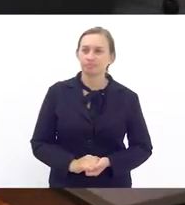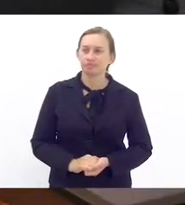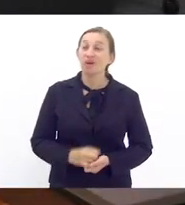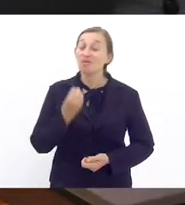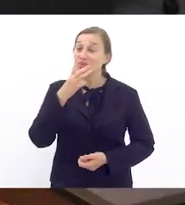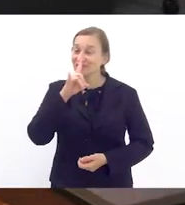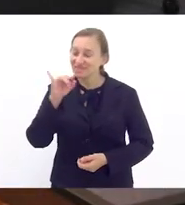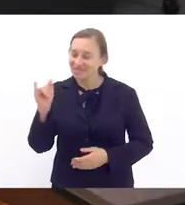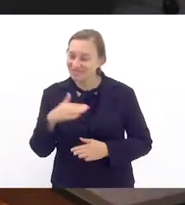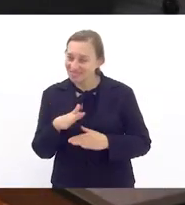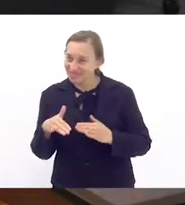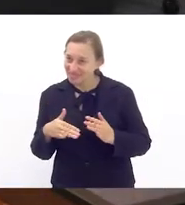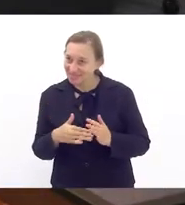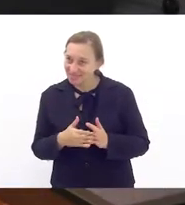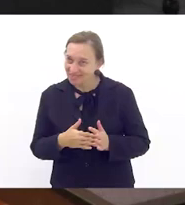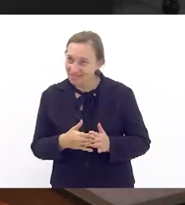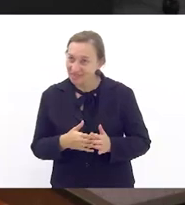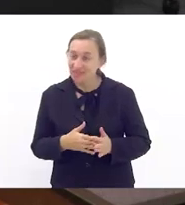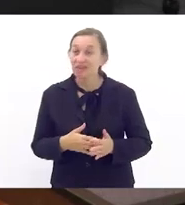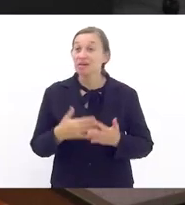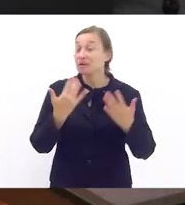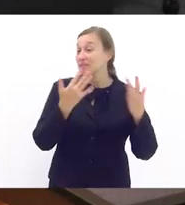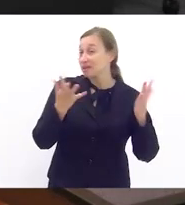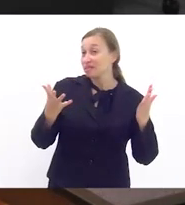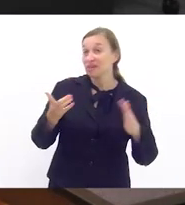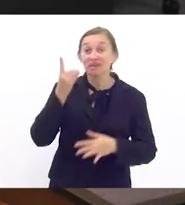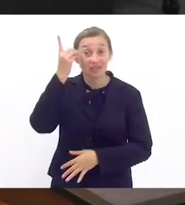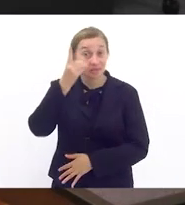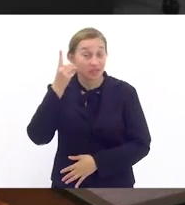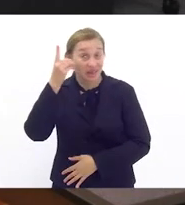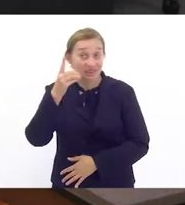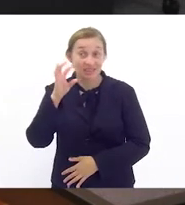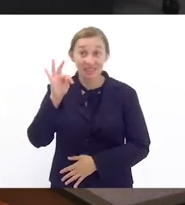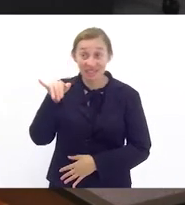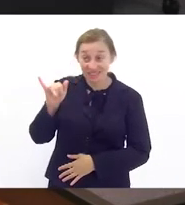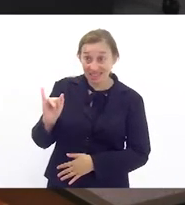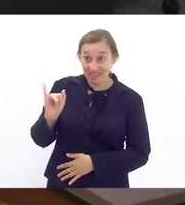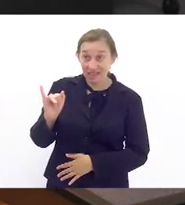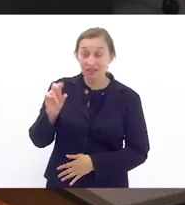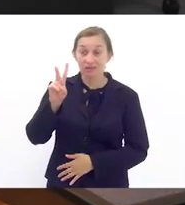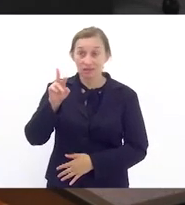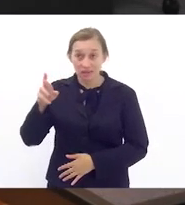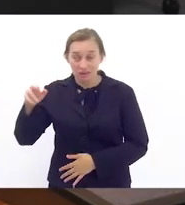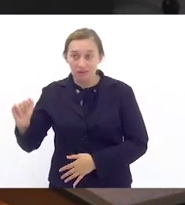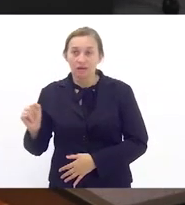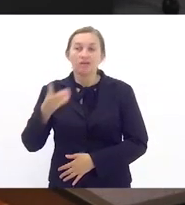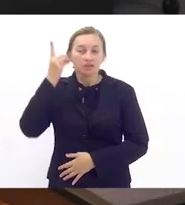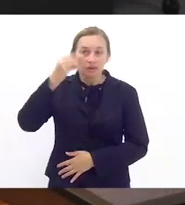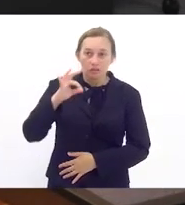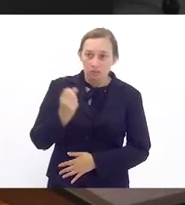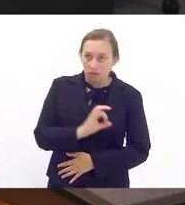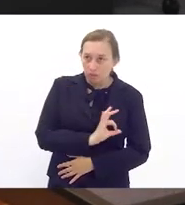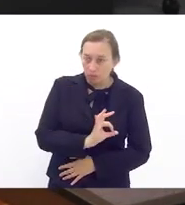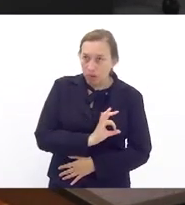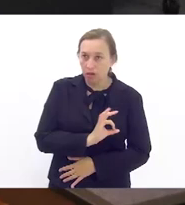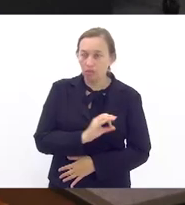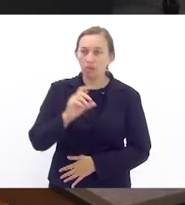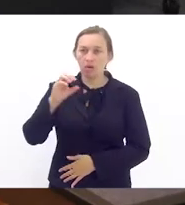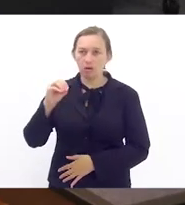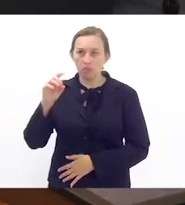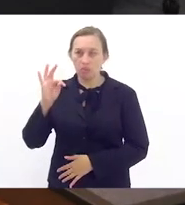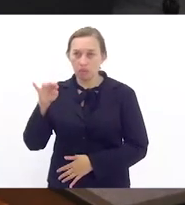Bom dia a todos. Cumprimentar aqui o deputado Tandy Vieira, a deputada delegada Marta Rocha, o deputado Antônio de